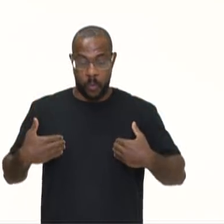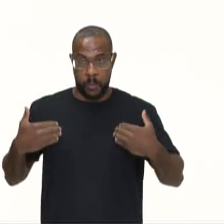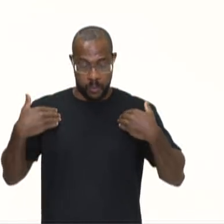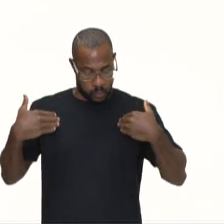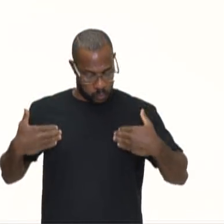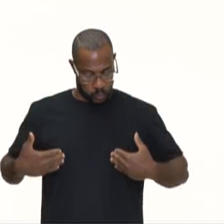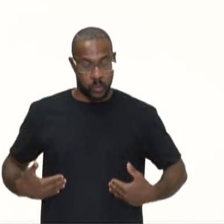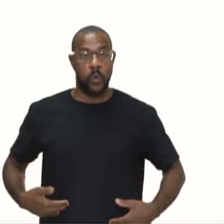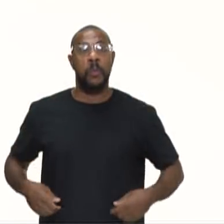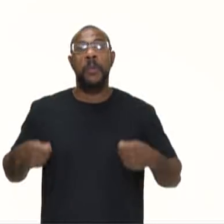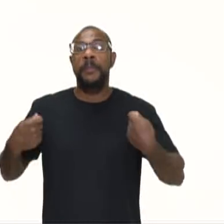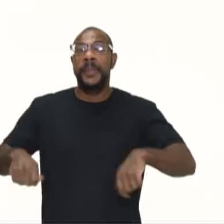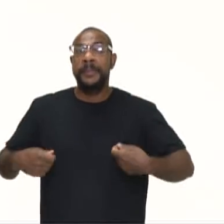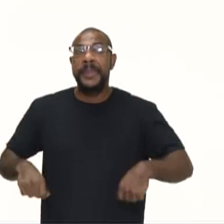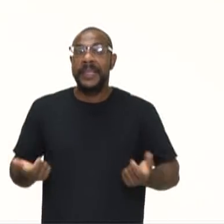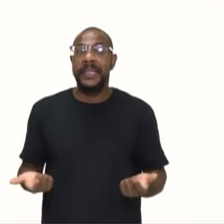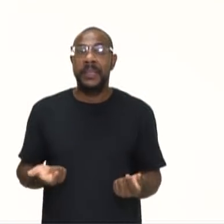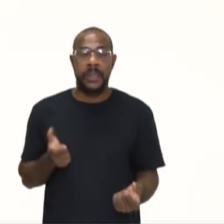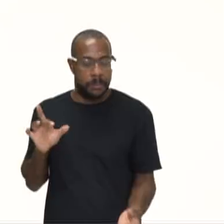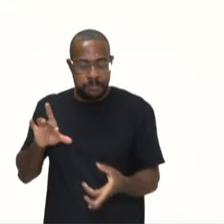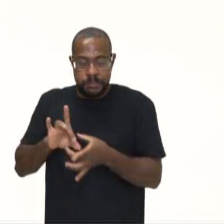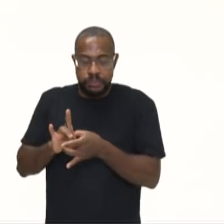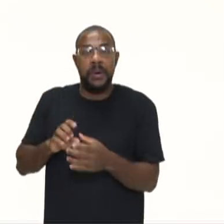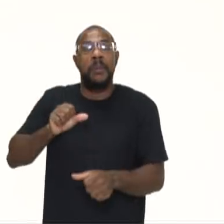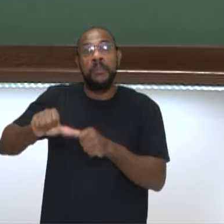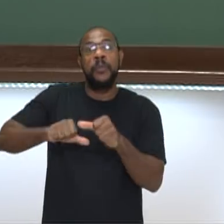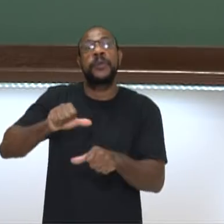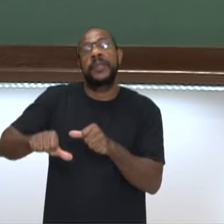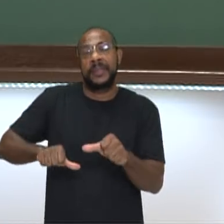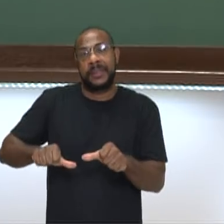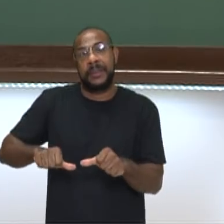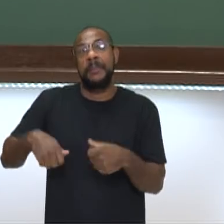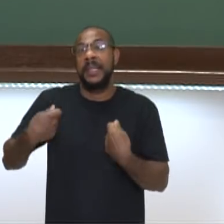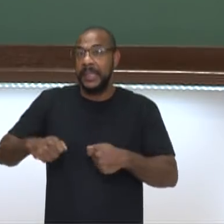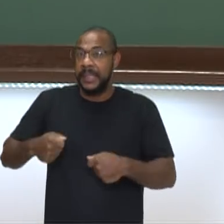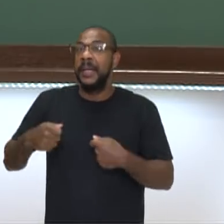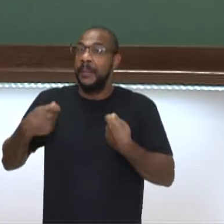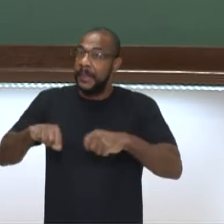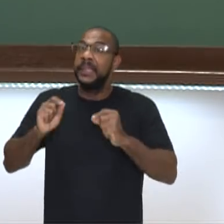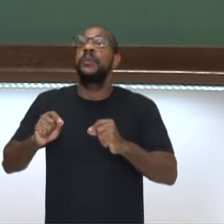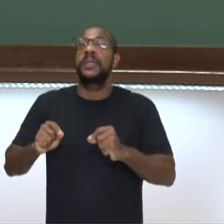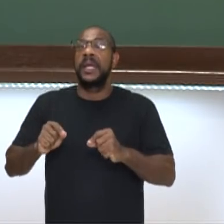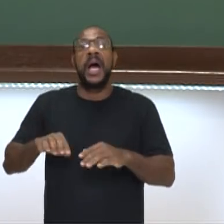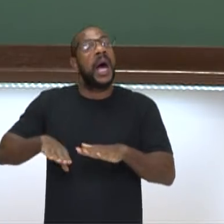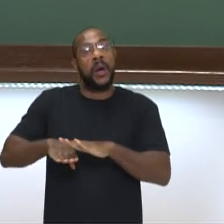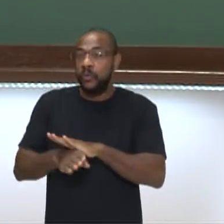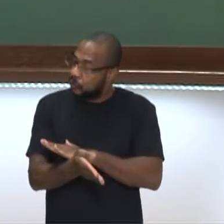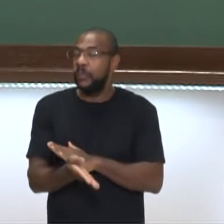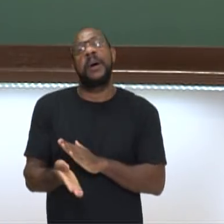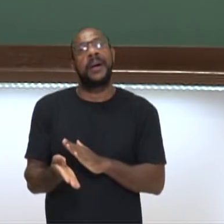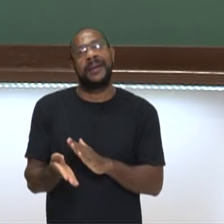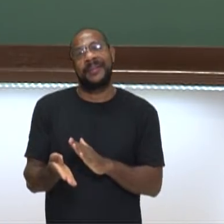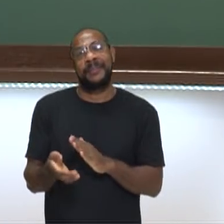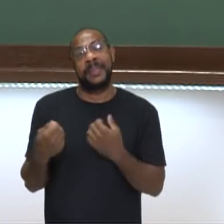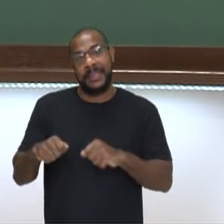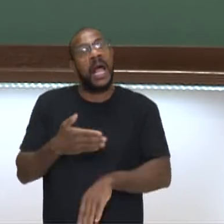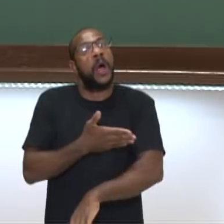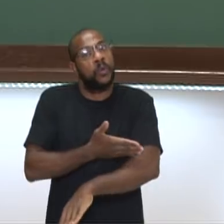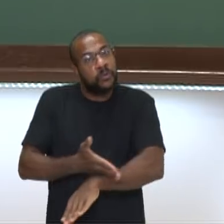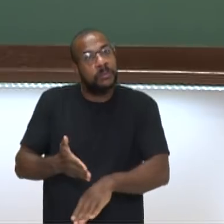mudanças decorrentes no tempo em diferentes momentos. Então, lembra que eu falei para vocês que dentro da música,